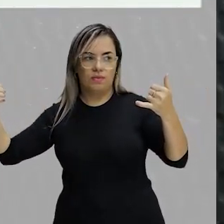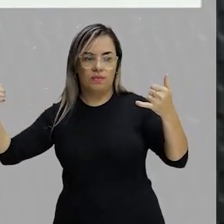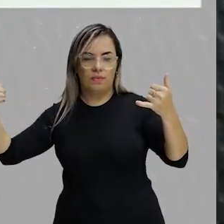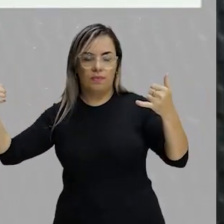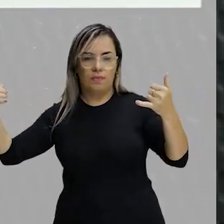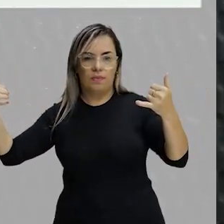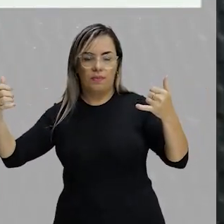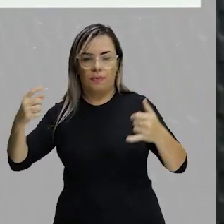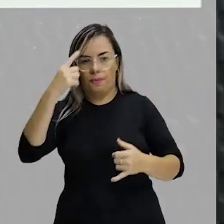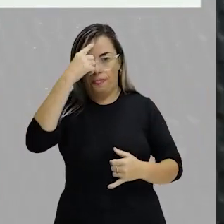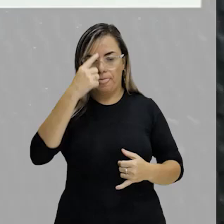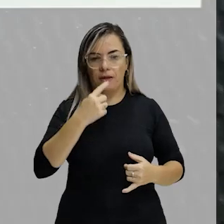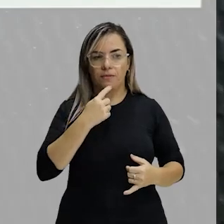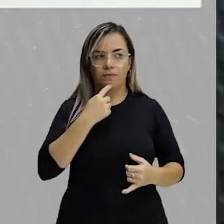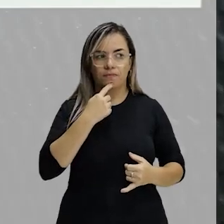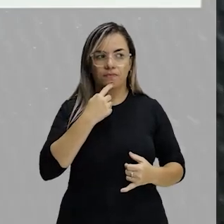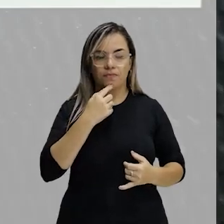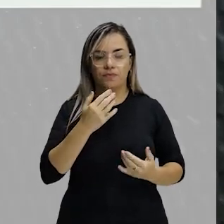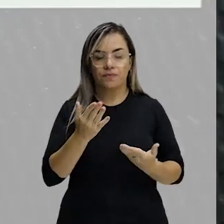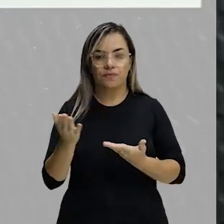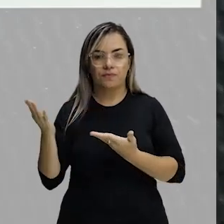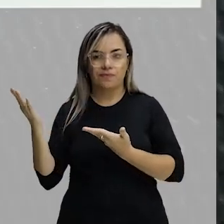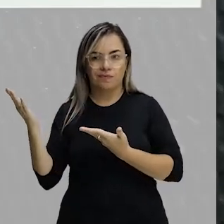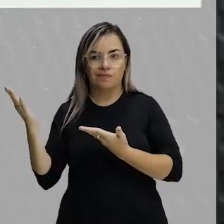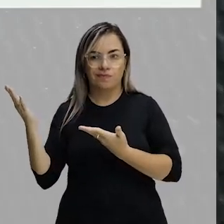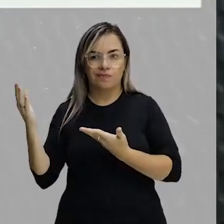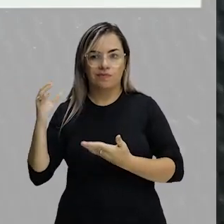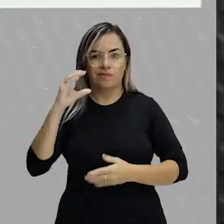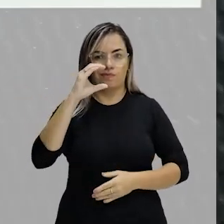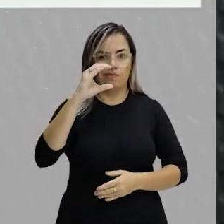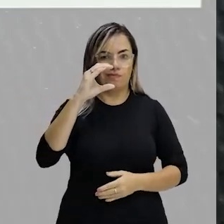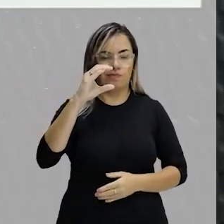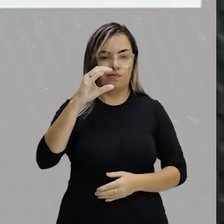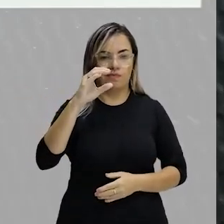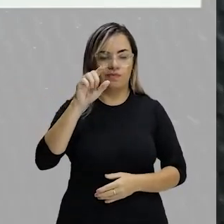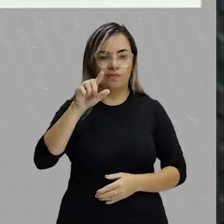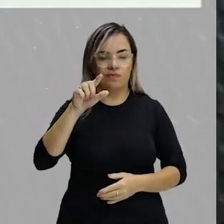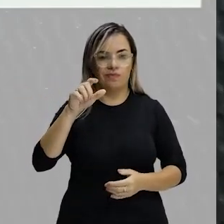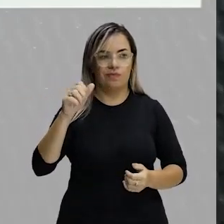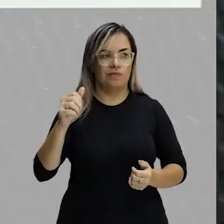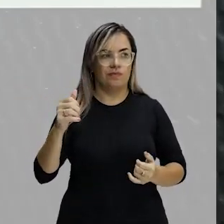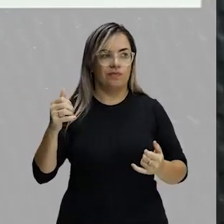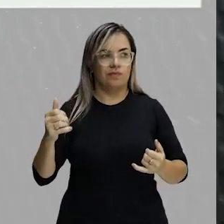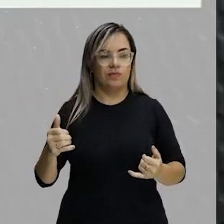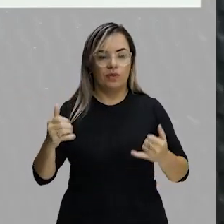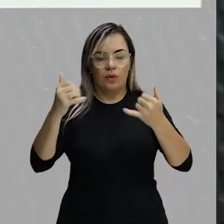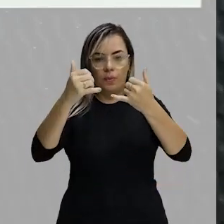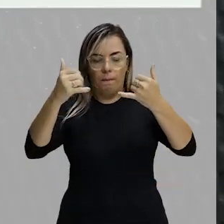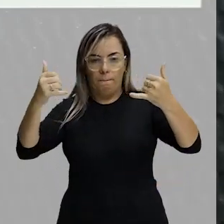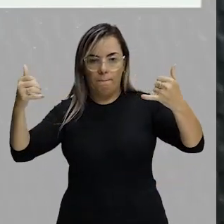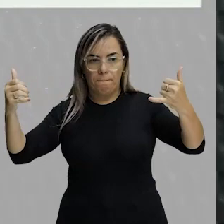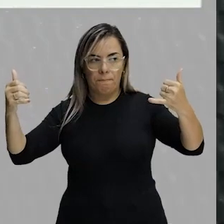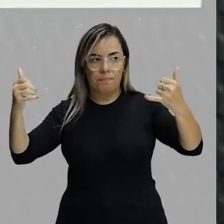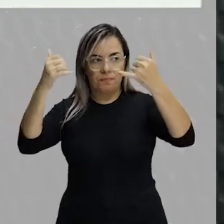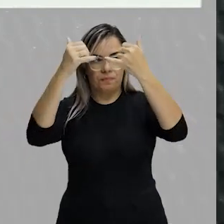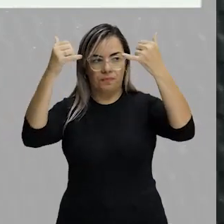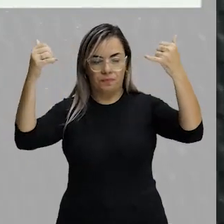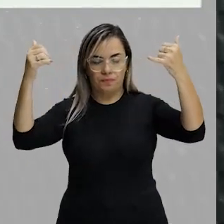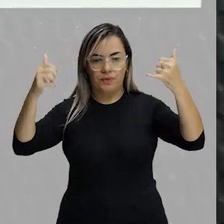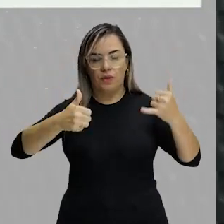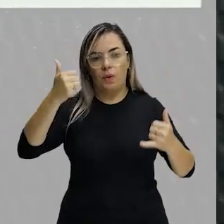estamos vendo. Veja que o centro da minha hipérbole, ele está aqui no primeiro quadrante, né? Ele